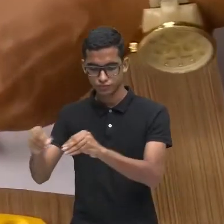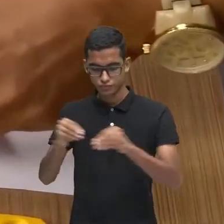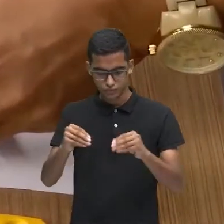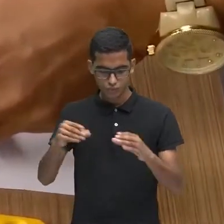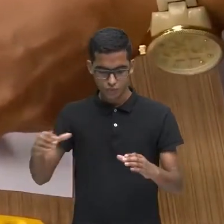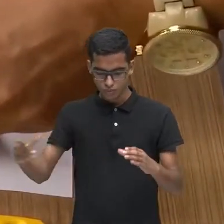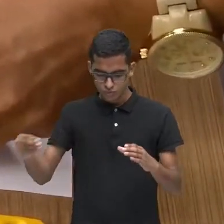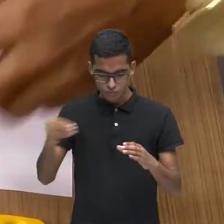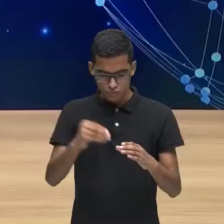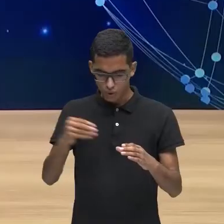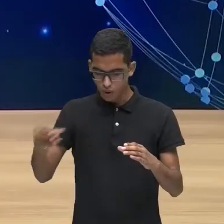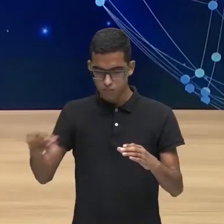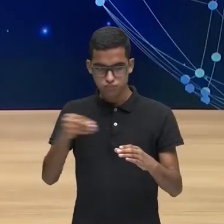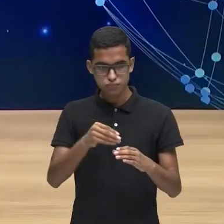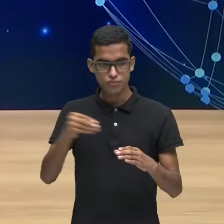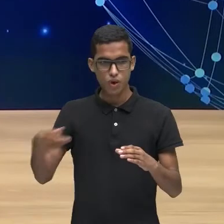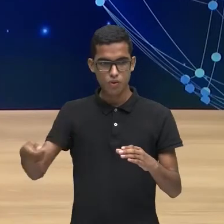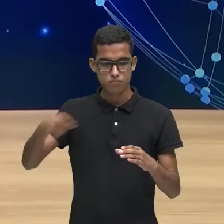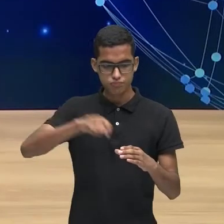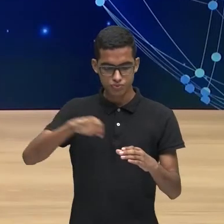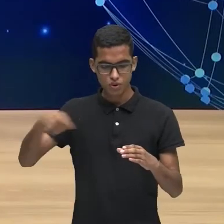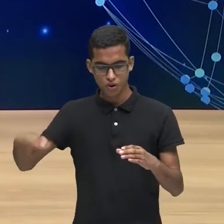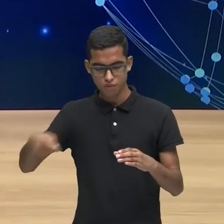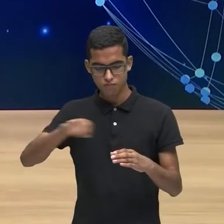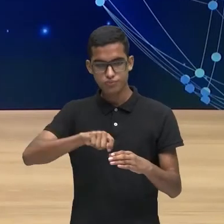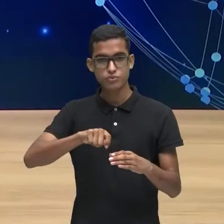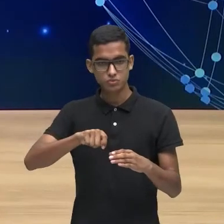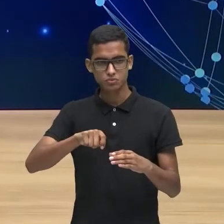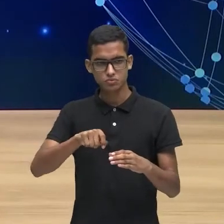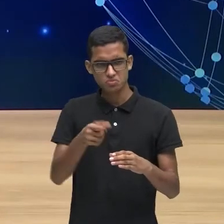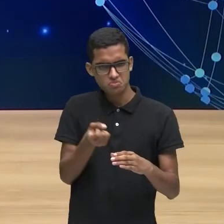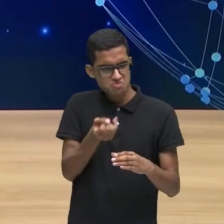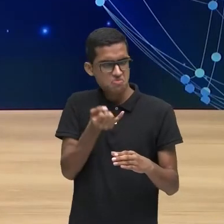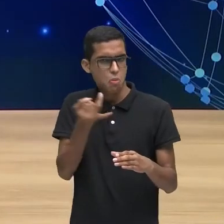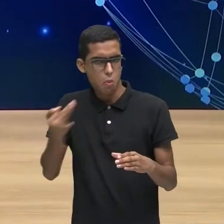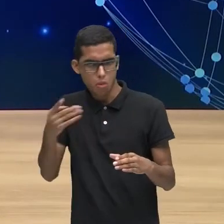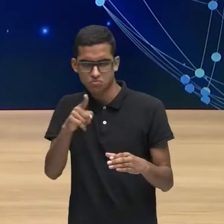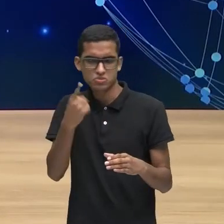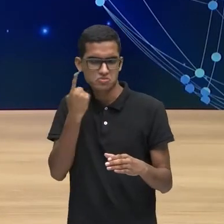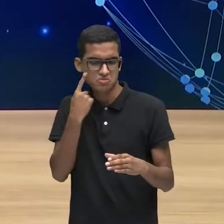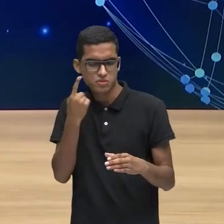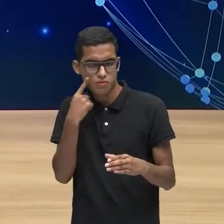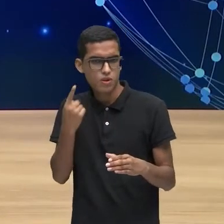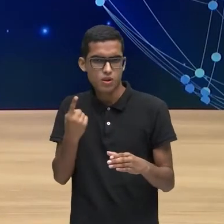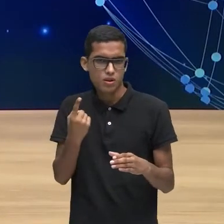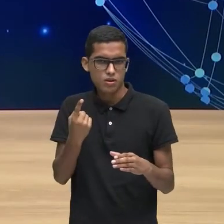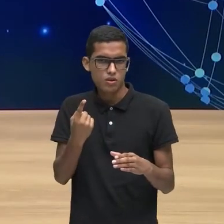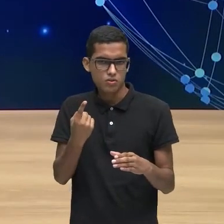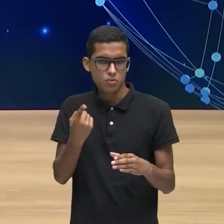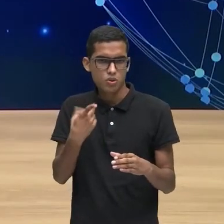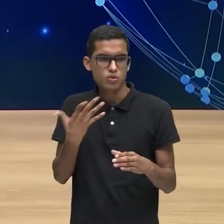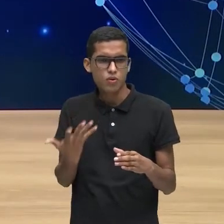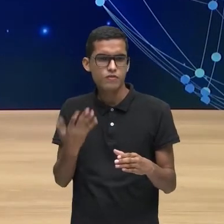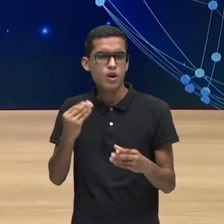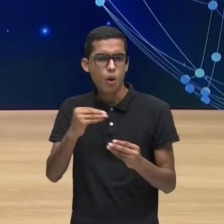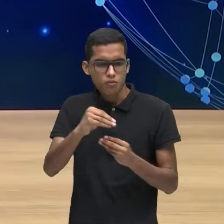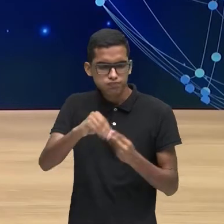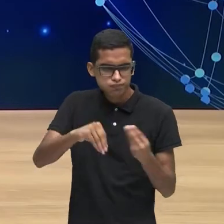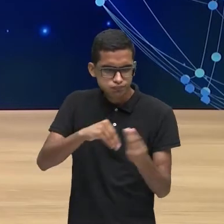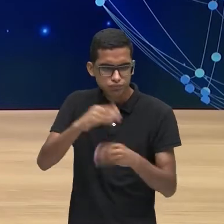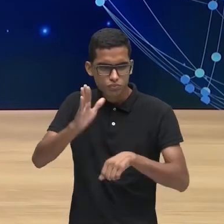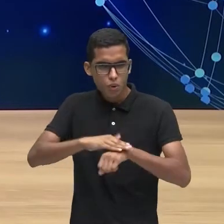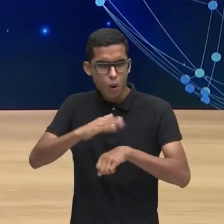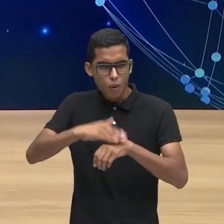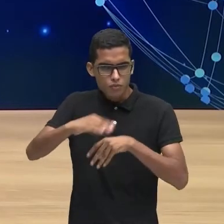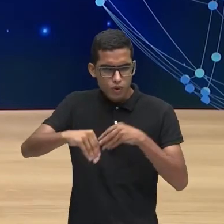ver. E a quantidade você vai verificar conforme a massa ficar bem homogênea. Você